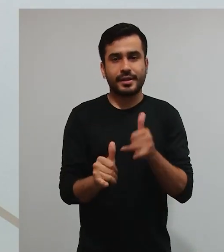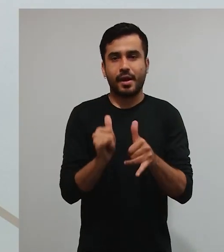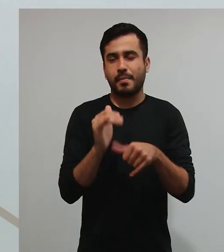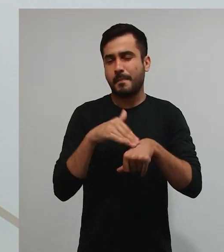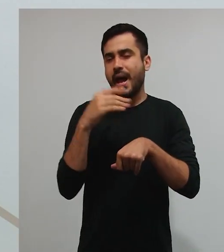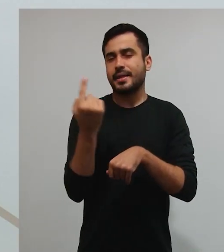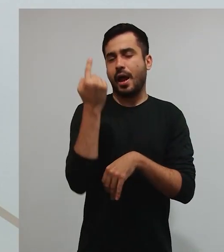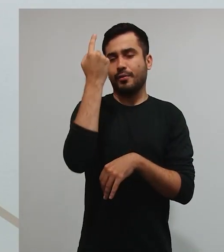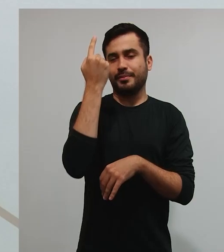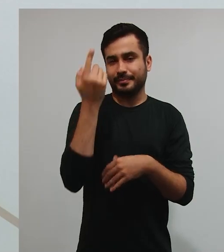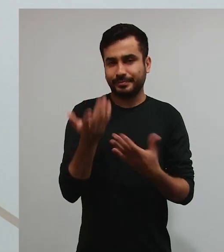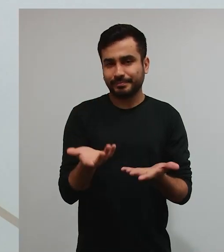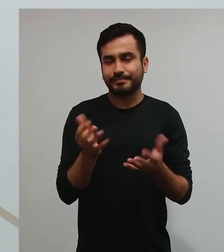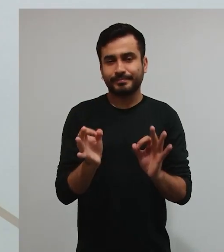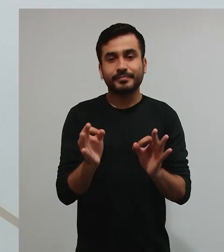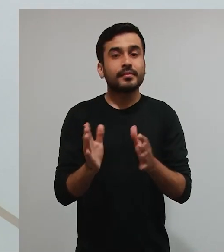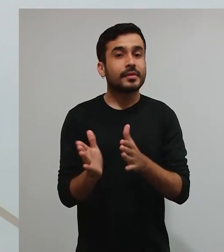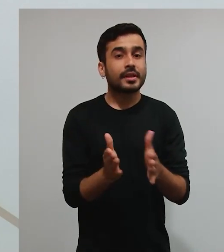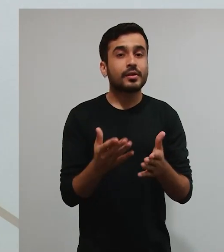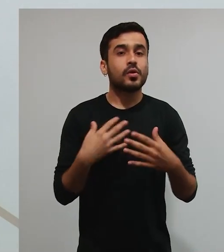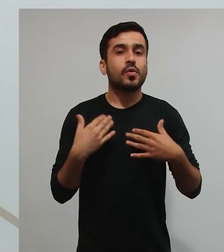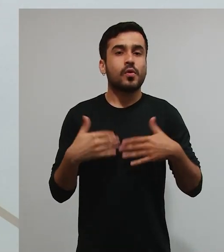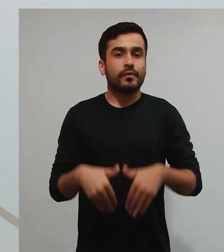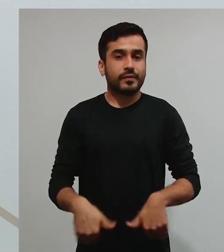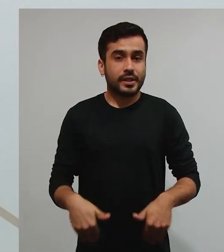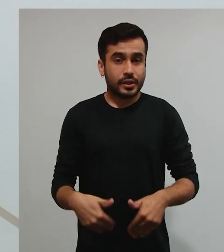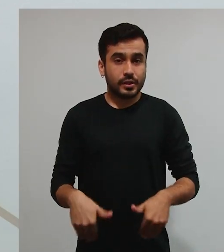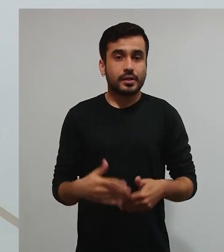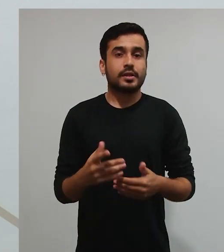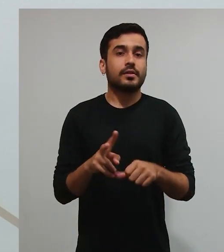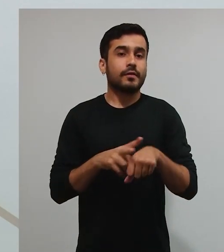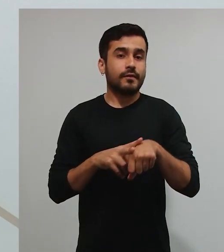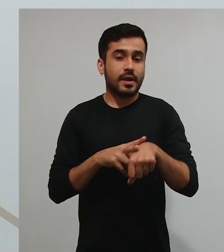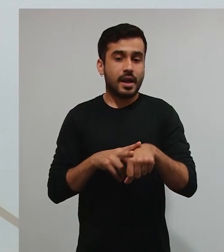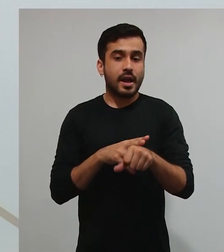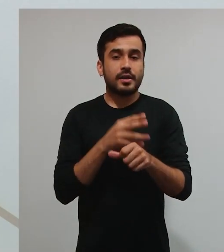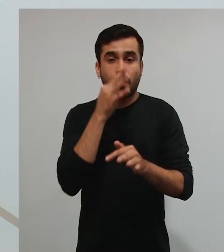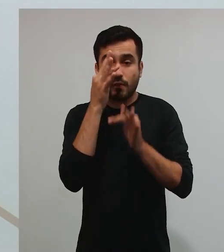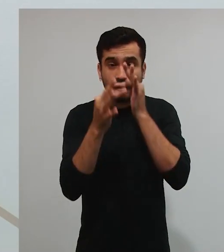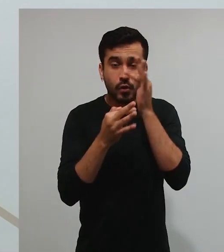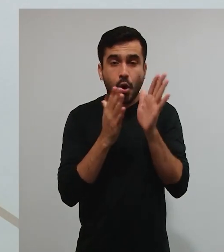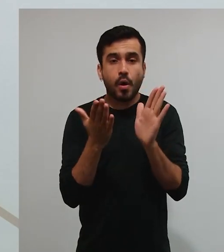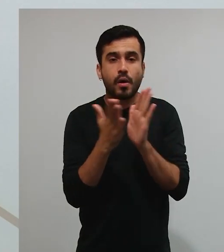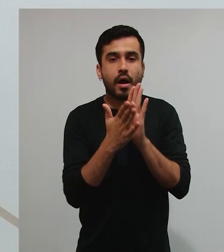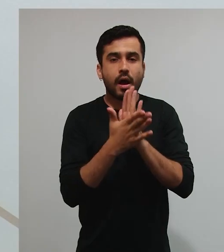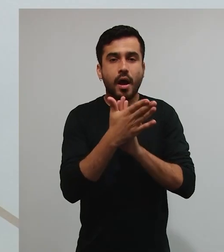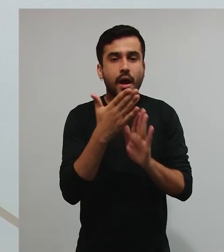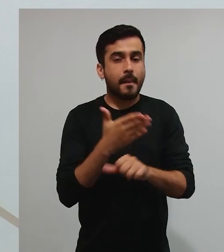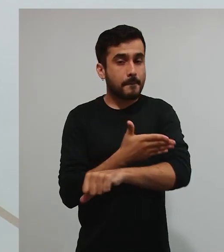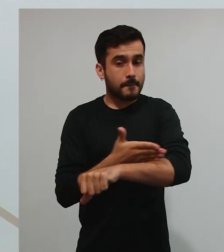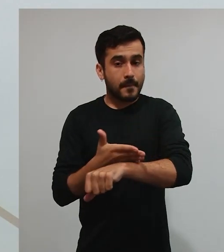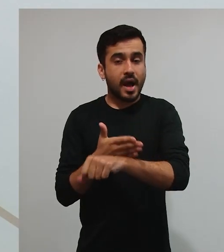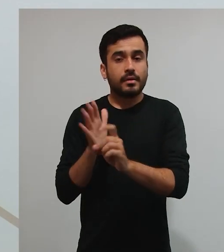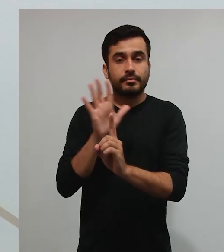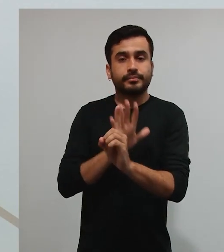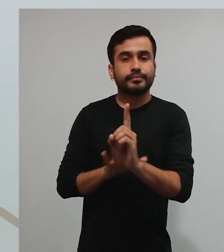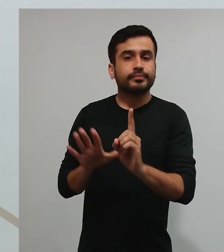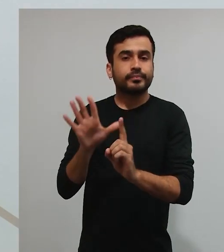começar primeiro com a minha audiodescrição. Eu sou uma mulher parda, de cabelos pretos, na altura do ombro, tenho 42